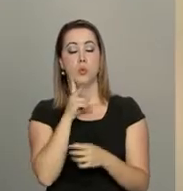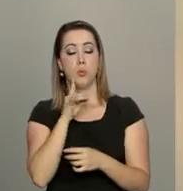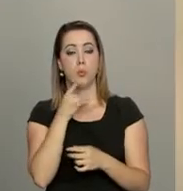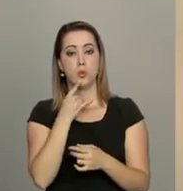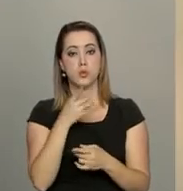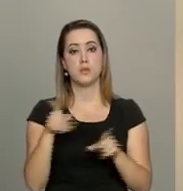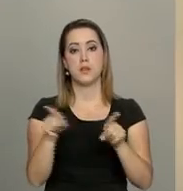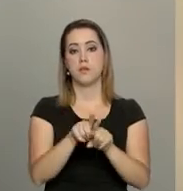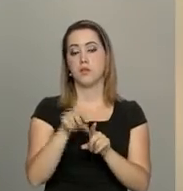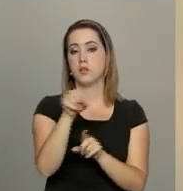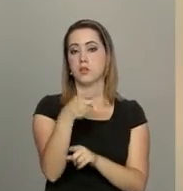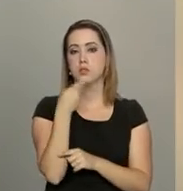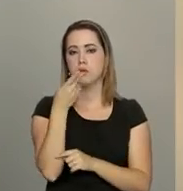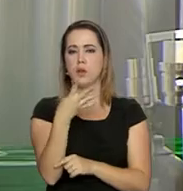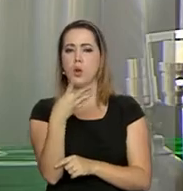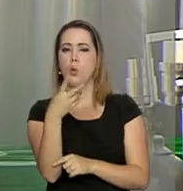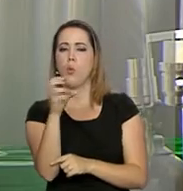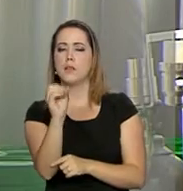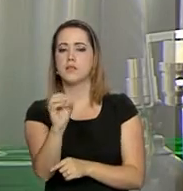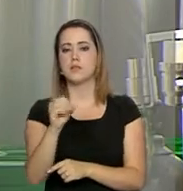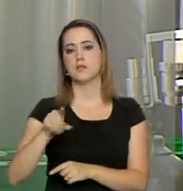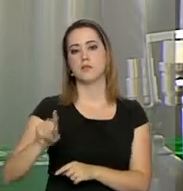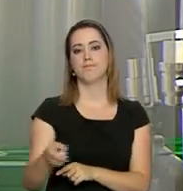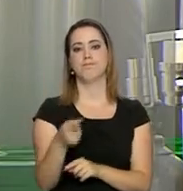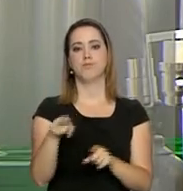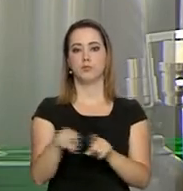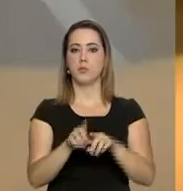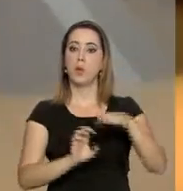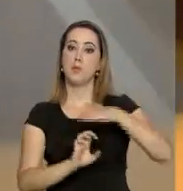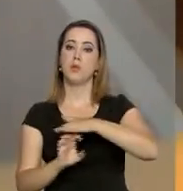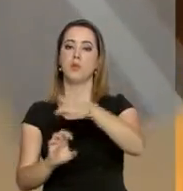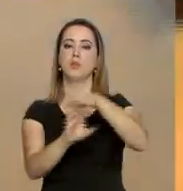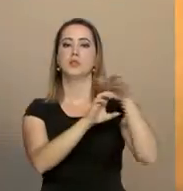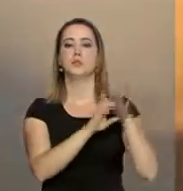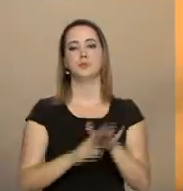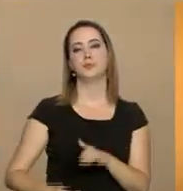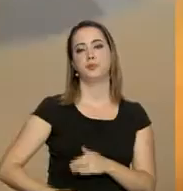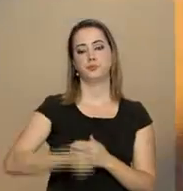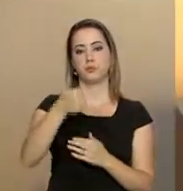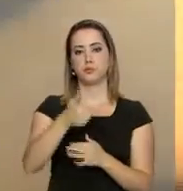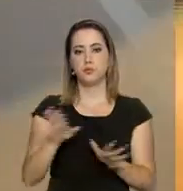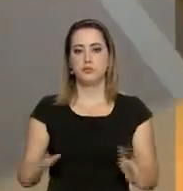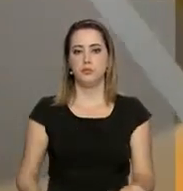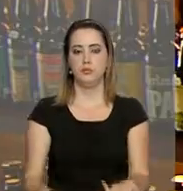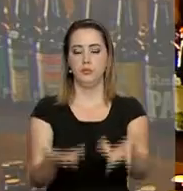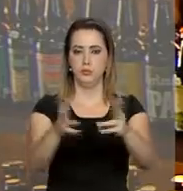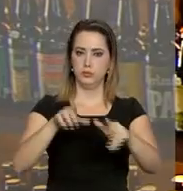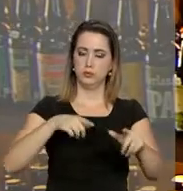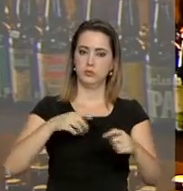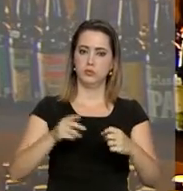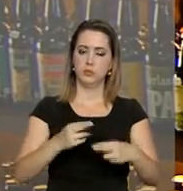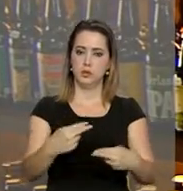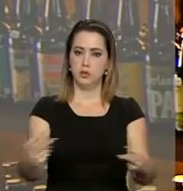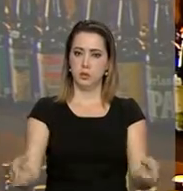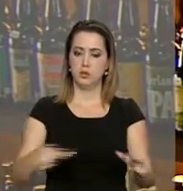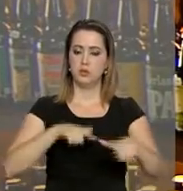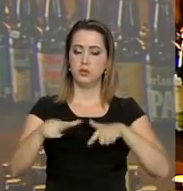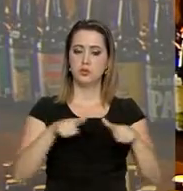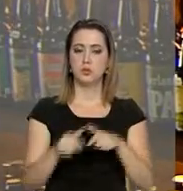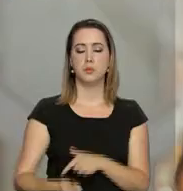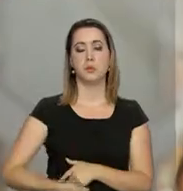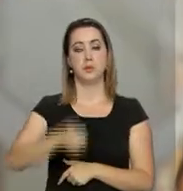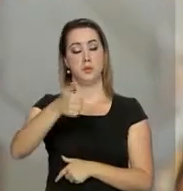400 micro cervejarias vão ser beneficiadas a medida deve aquecer o mercado e estimular a geração de